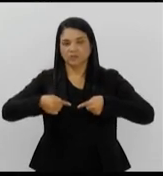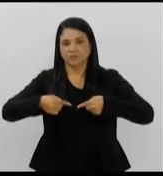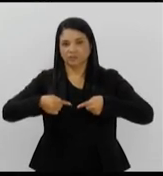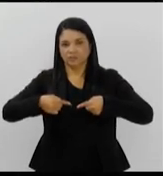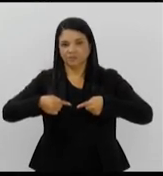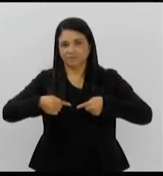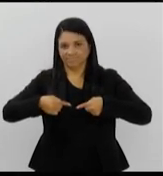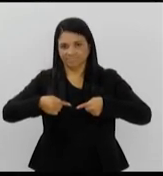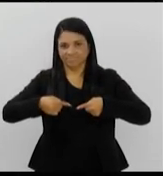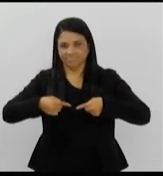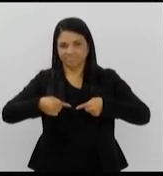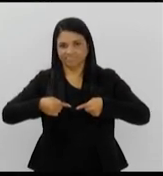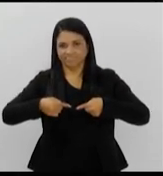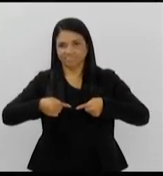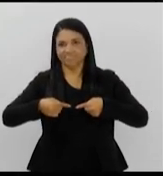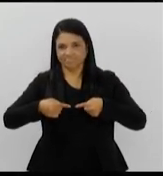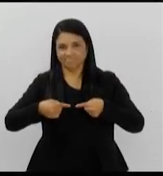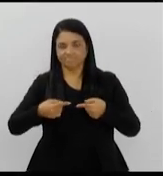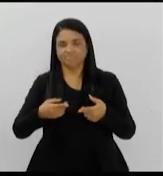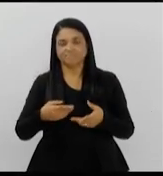intestinais.